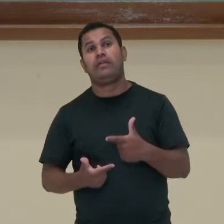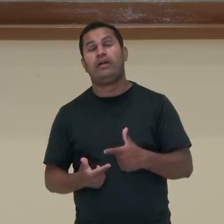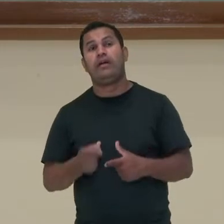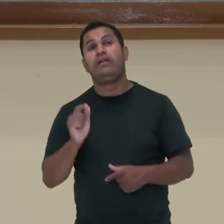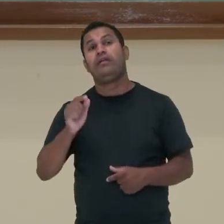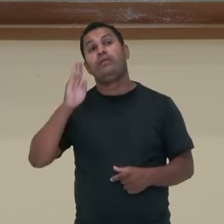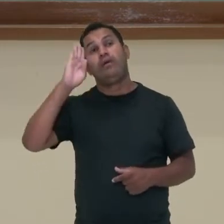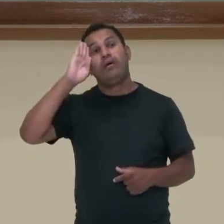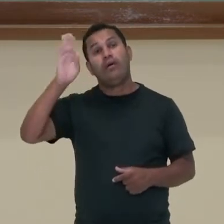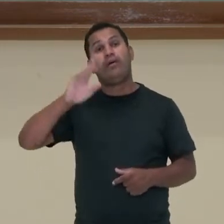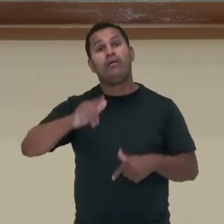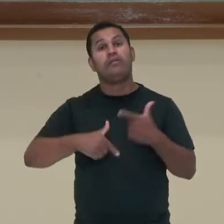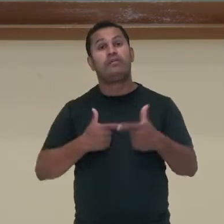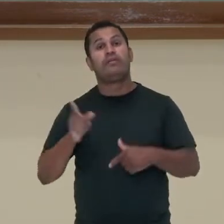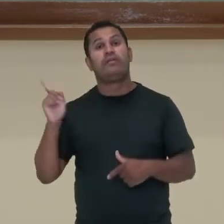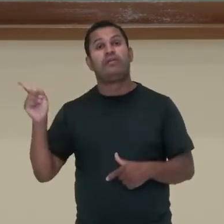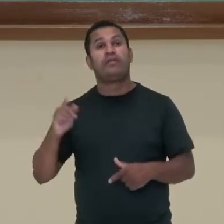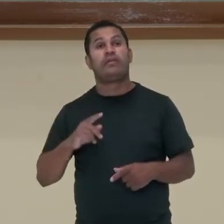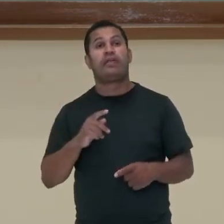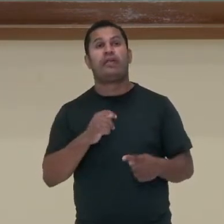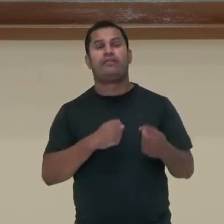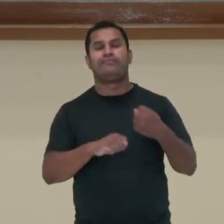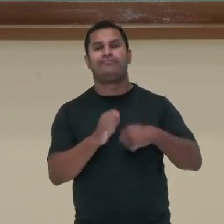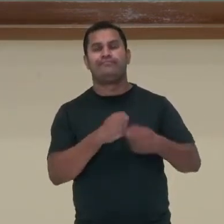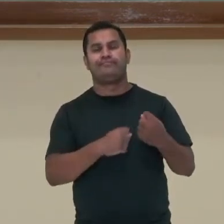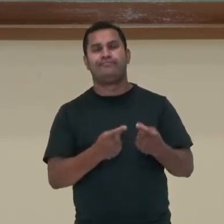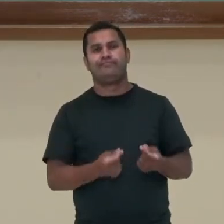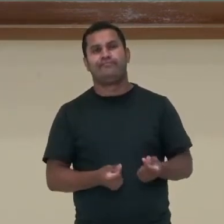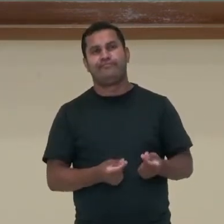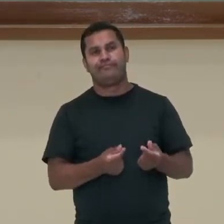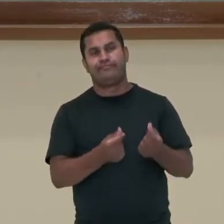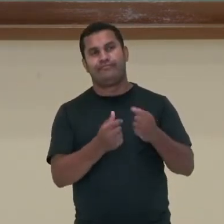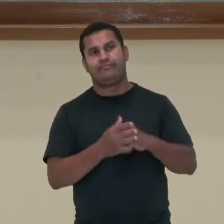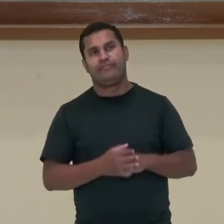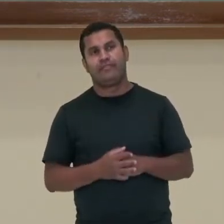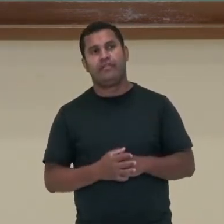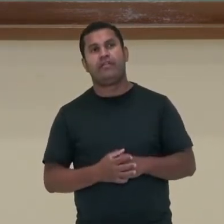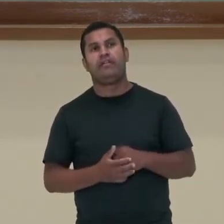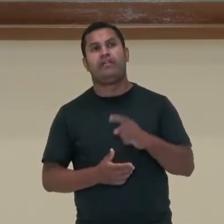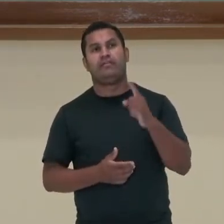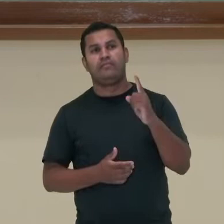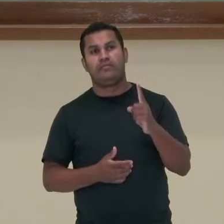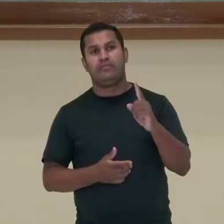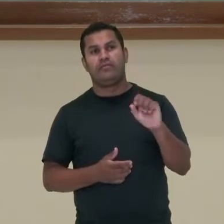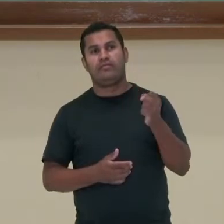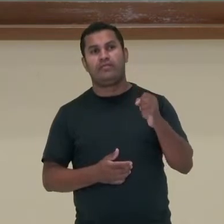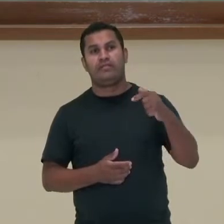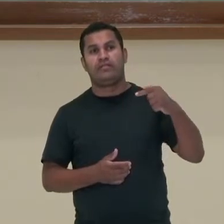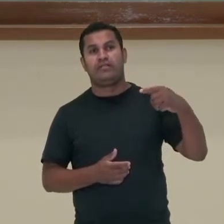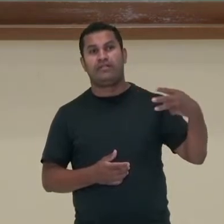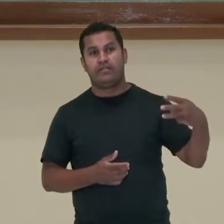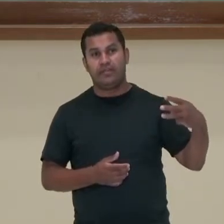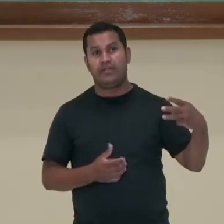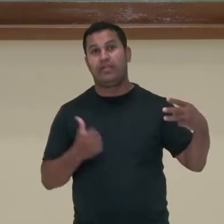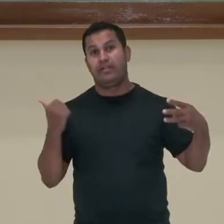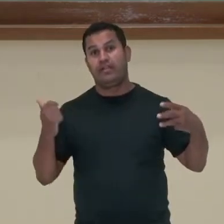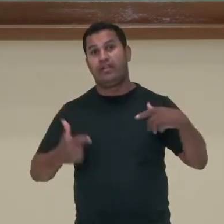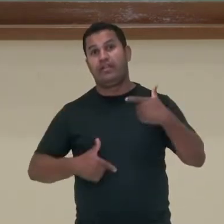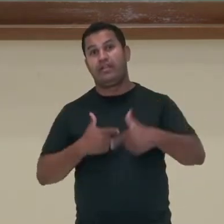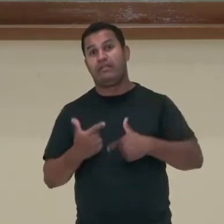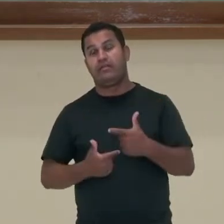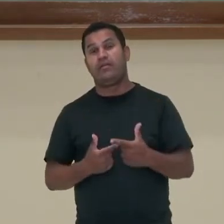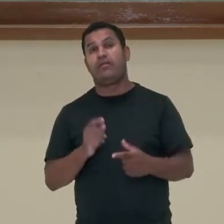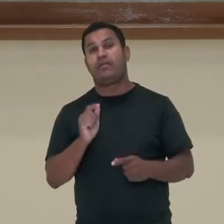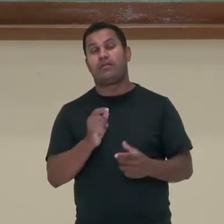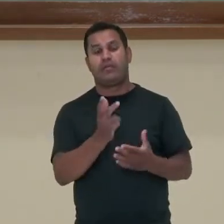Então ele foi corretor da Bolsa de Valores na maioridade, em 1873 vai dar grande virada na vida dele. O que acontece? A Bolsa de Valores